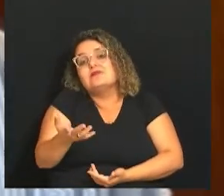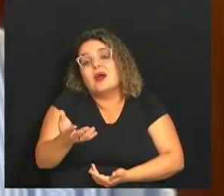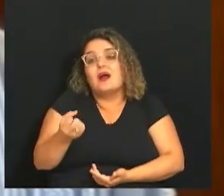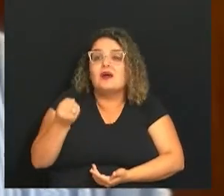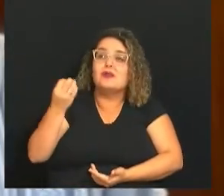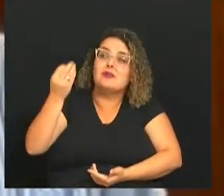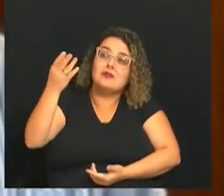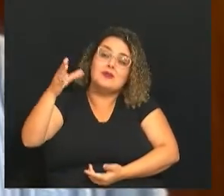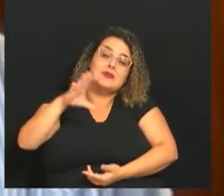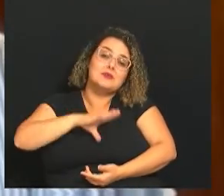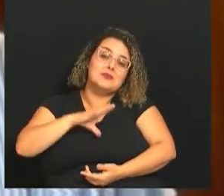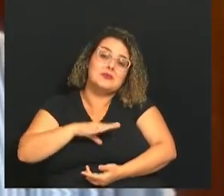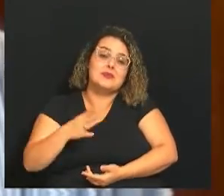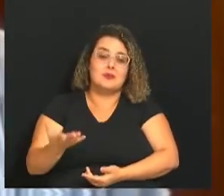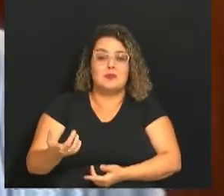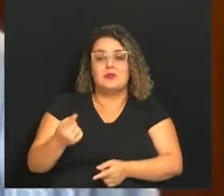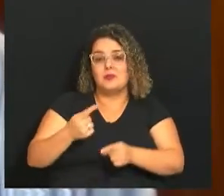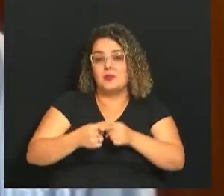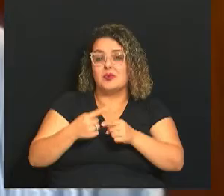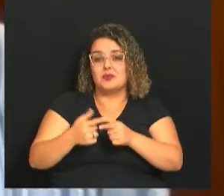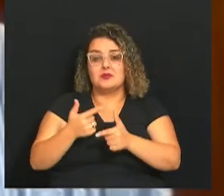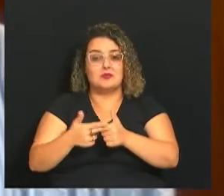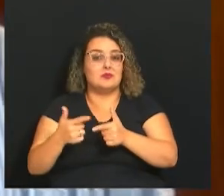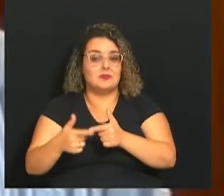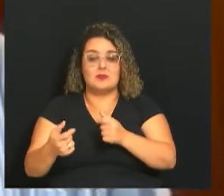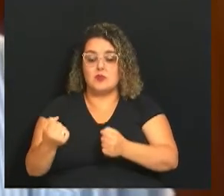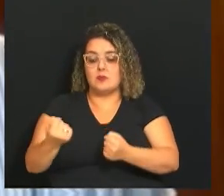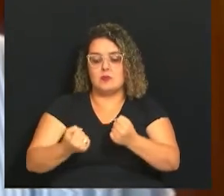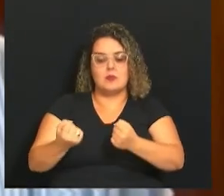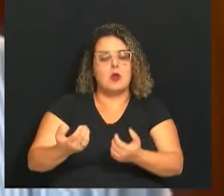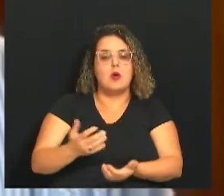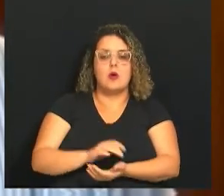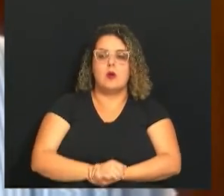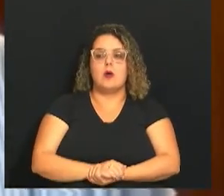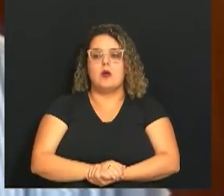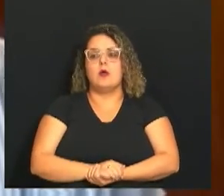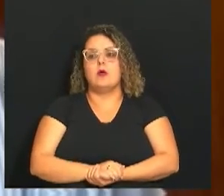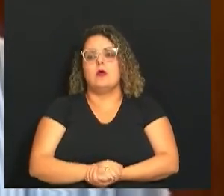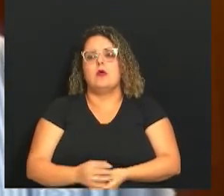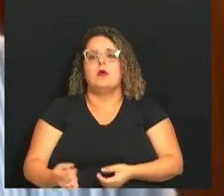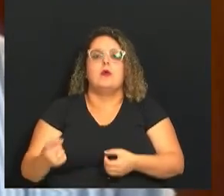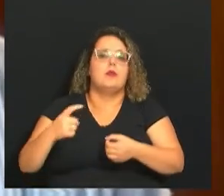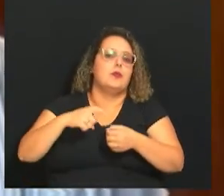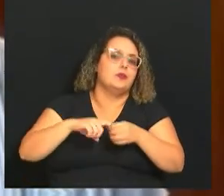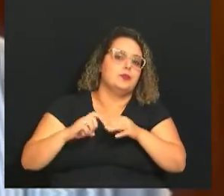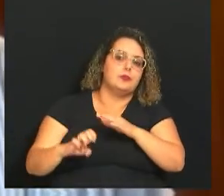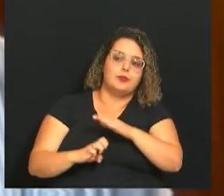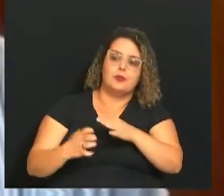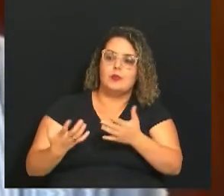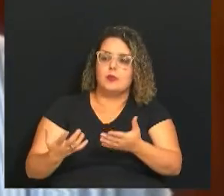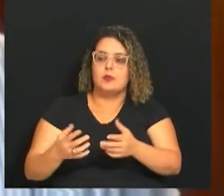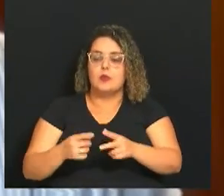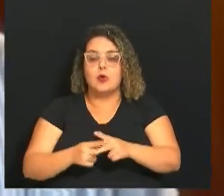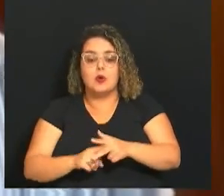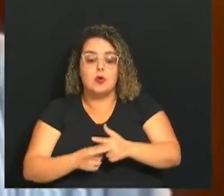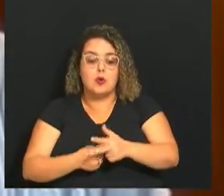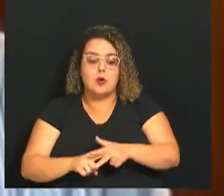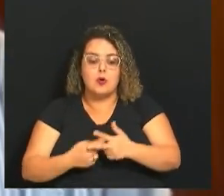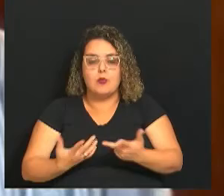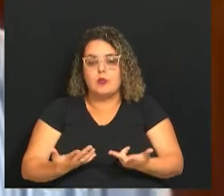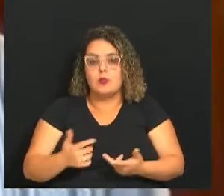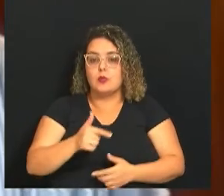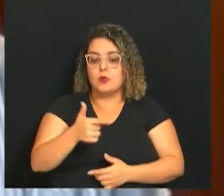cidade tal porque eu tive um problema no carro. Tive que voltar aí para a empresa para deixar na oficina, não tinha carro